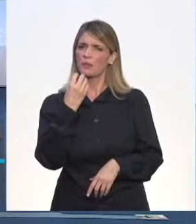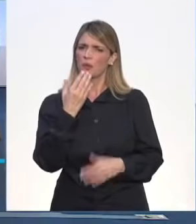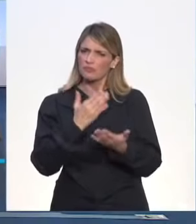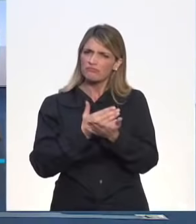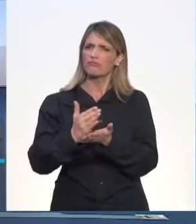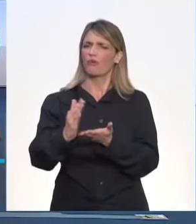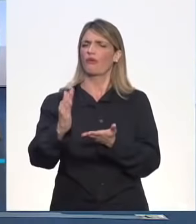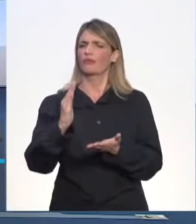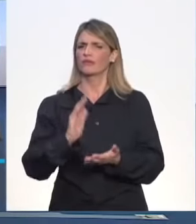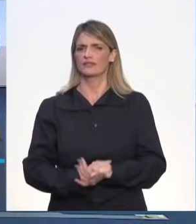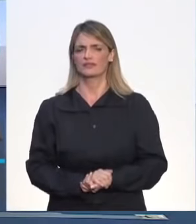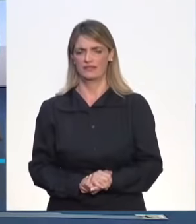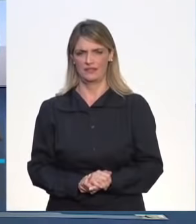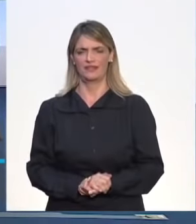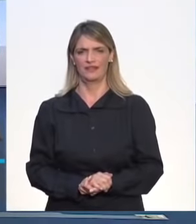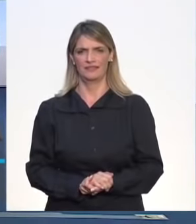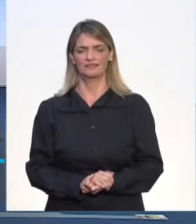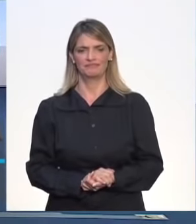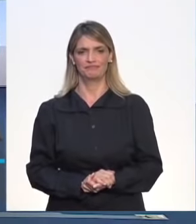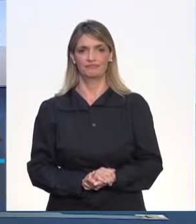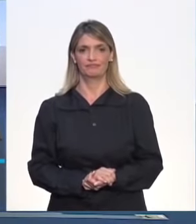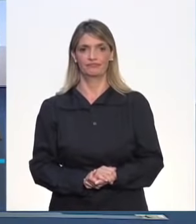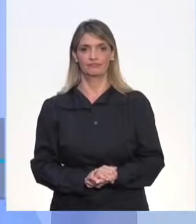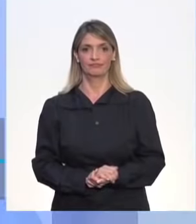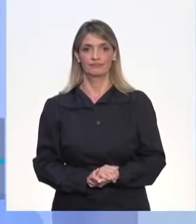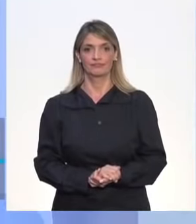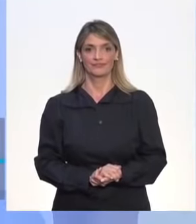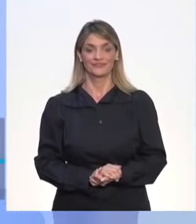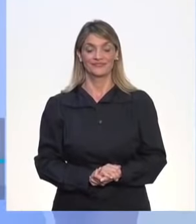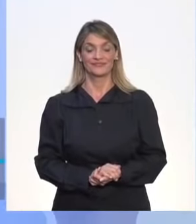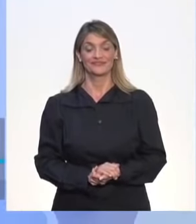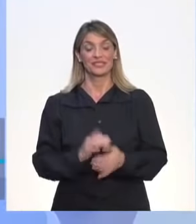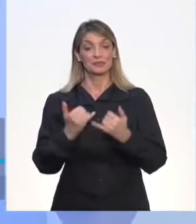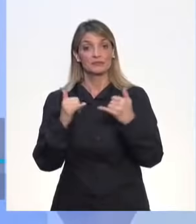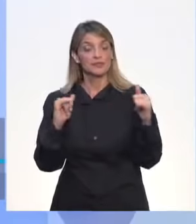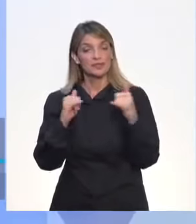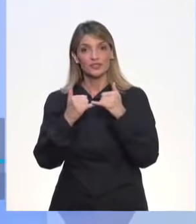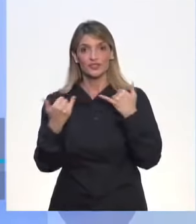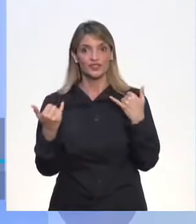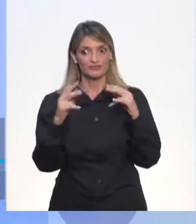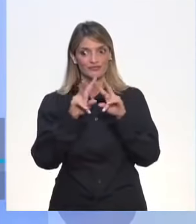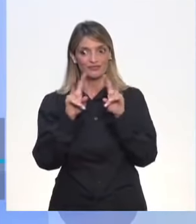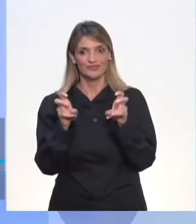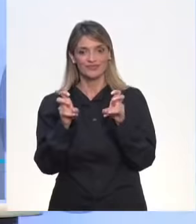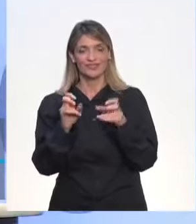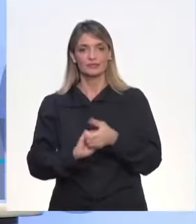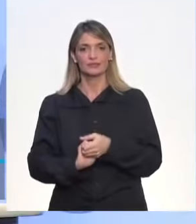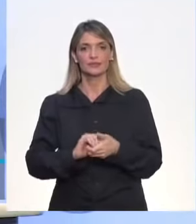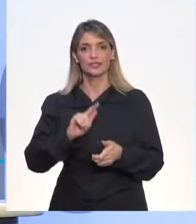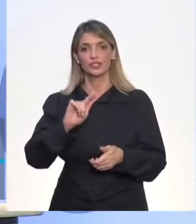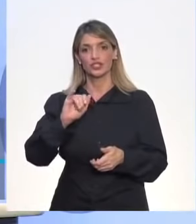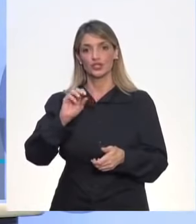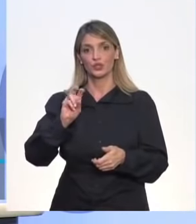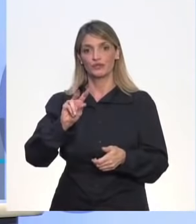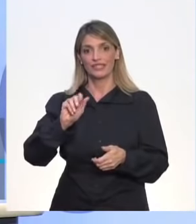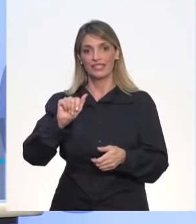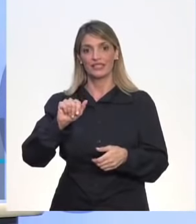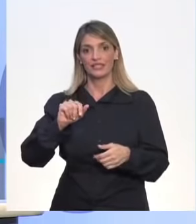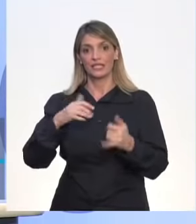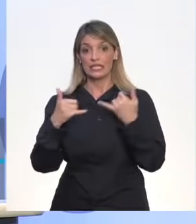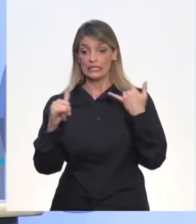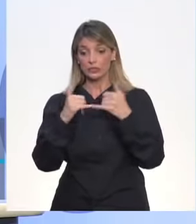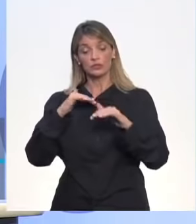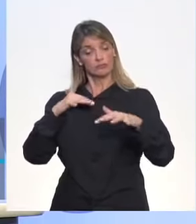já para a gente problematiza e dar esse salto quântico para a energia olha só ela falou energia em